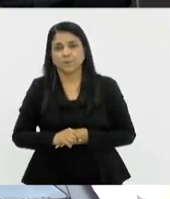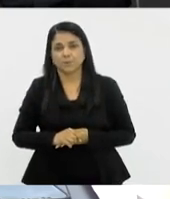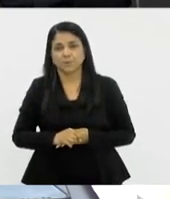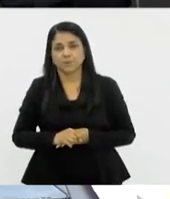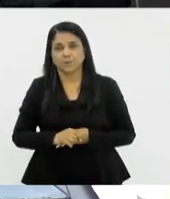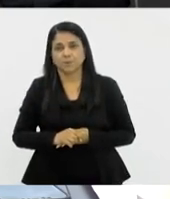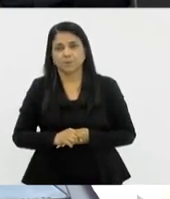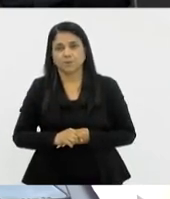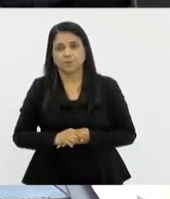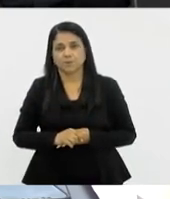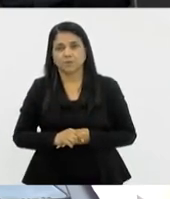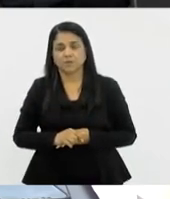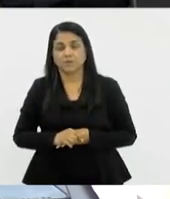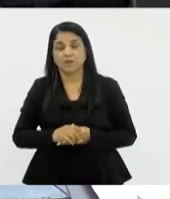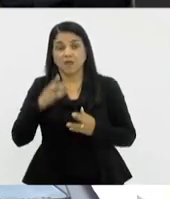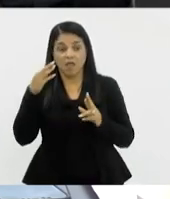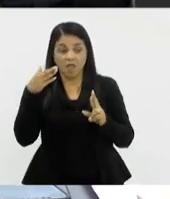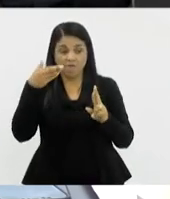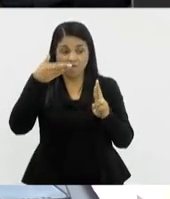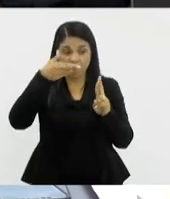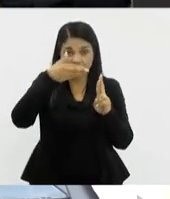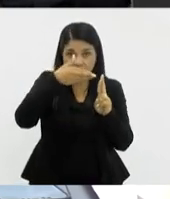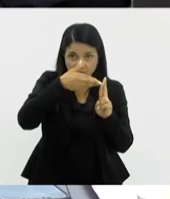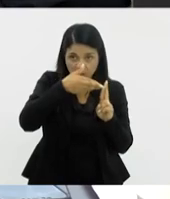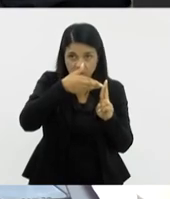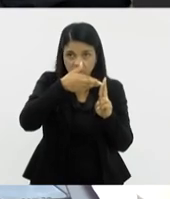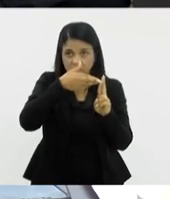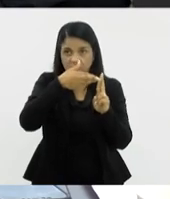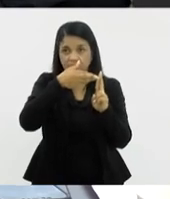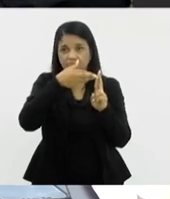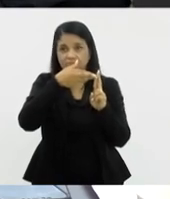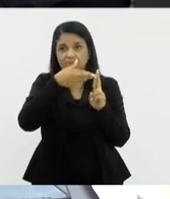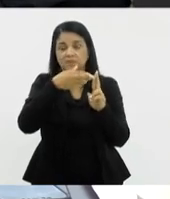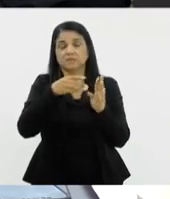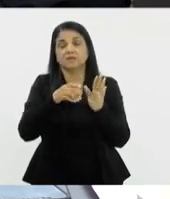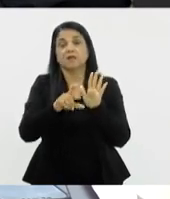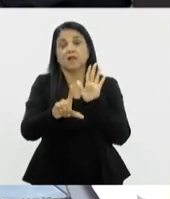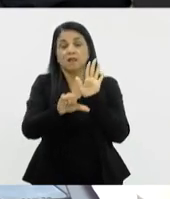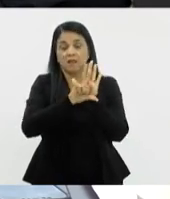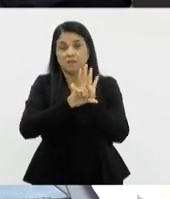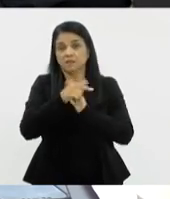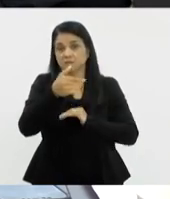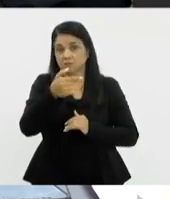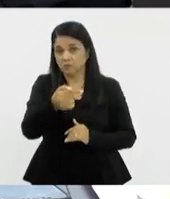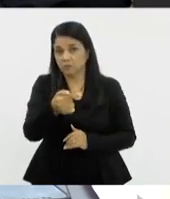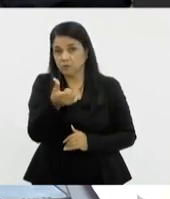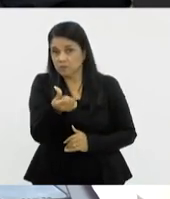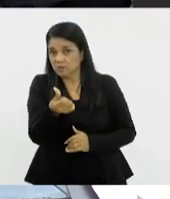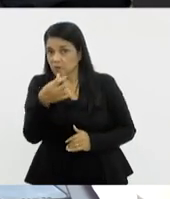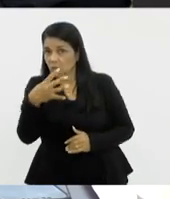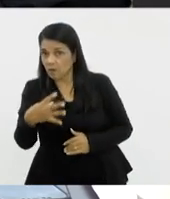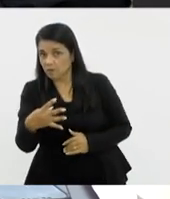o senhor fazer referência à Lei 7.064.